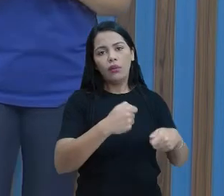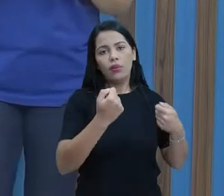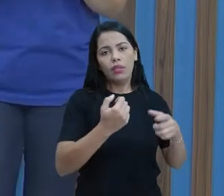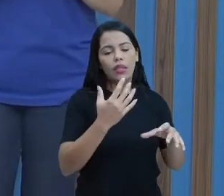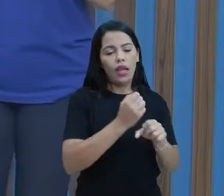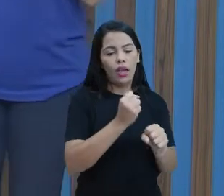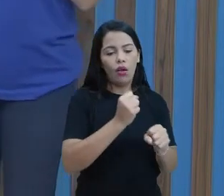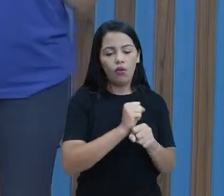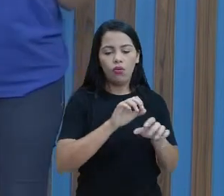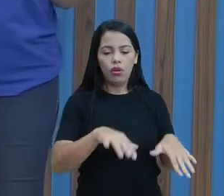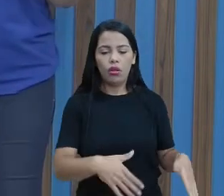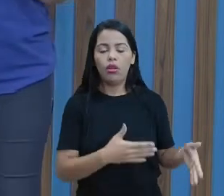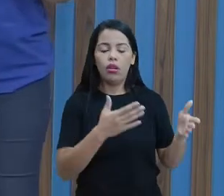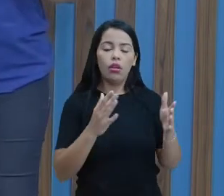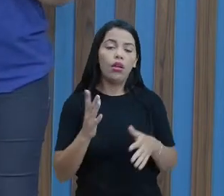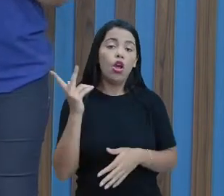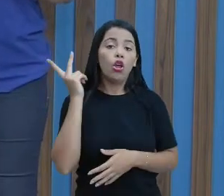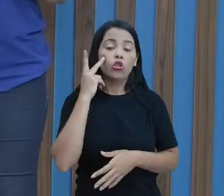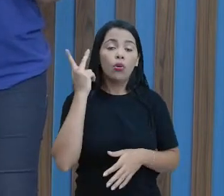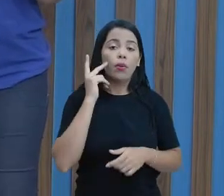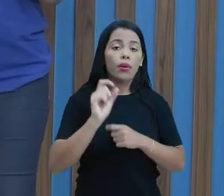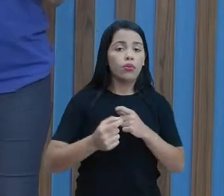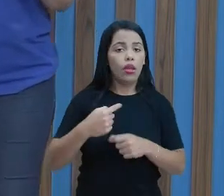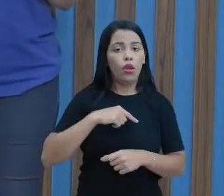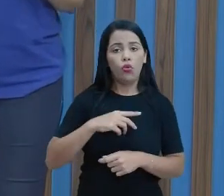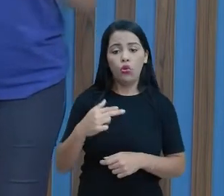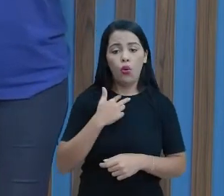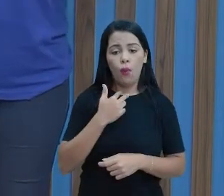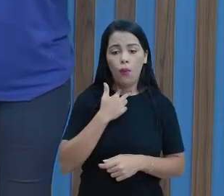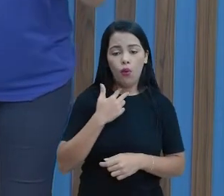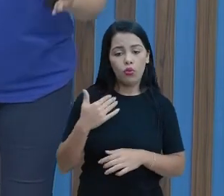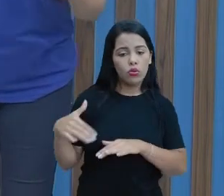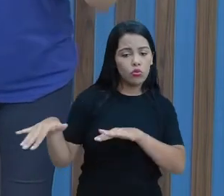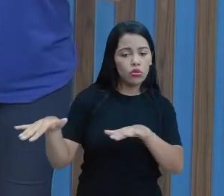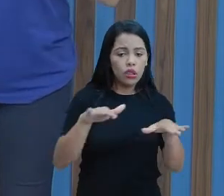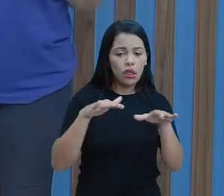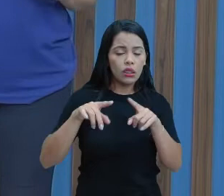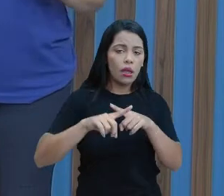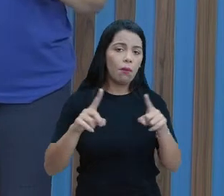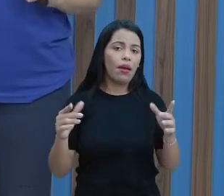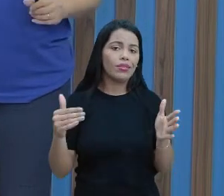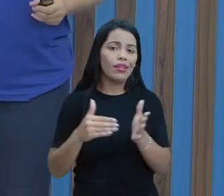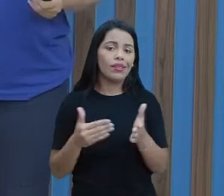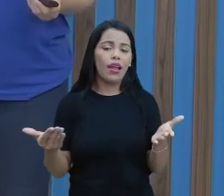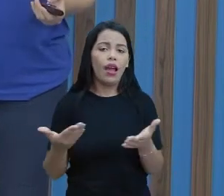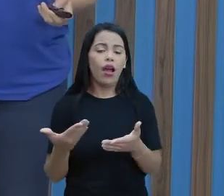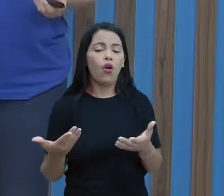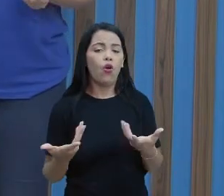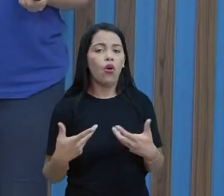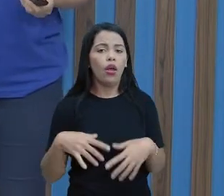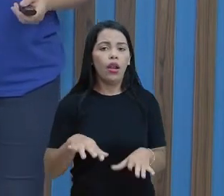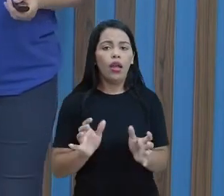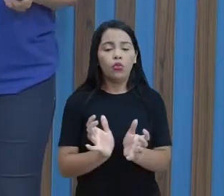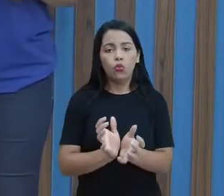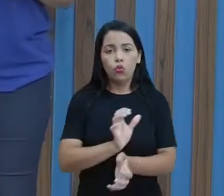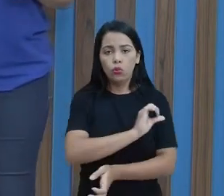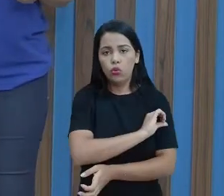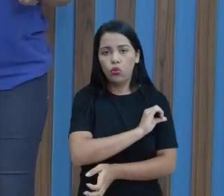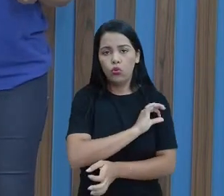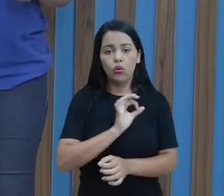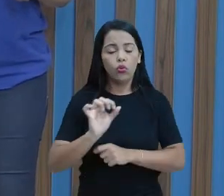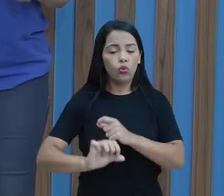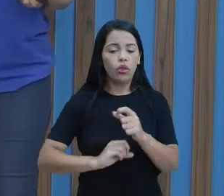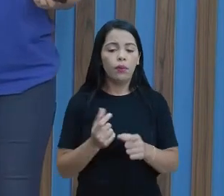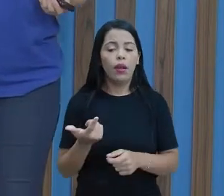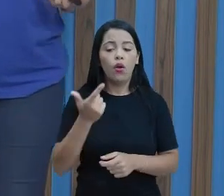posso ser, né, generalizando aqui a situação, mas para resolver até agora no 9º ano, a equação vai aparecer uma